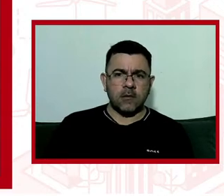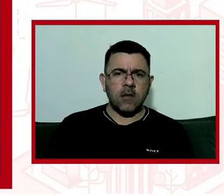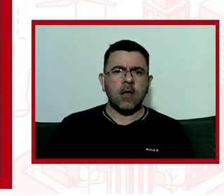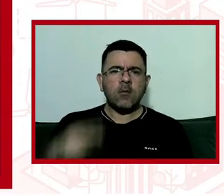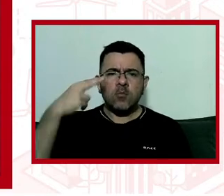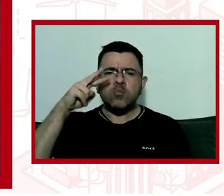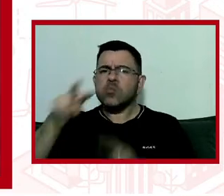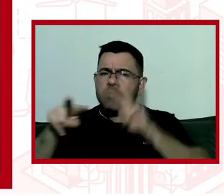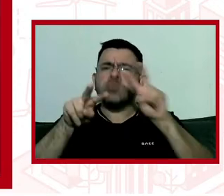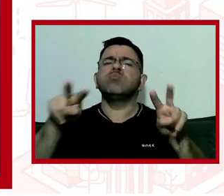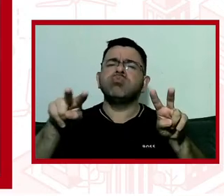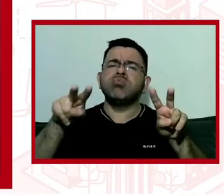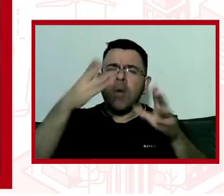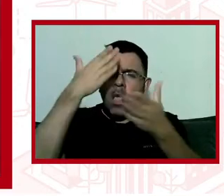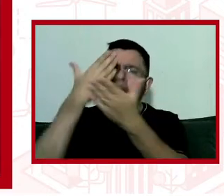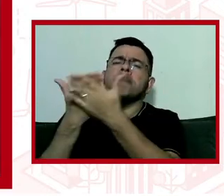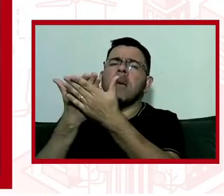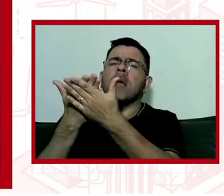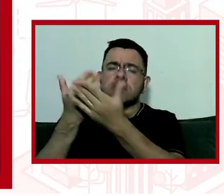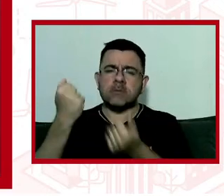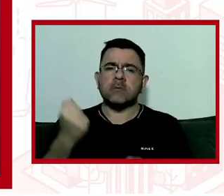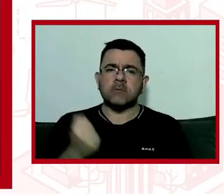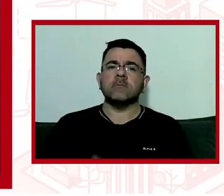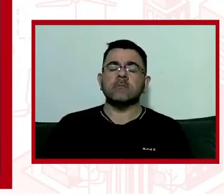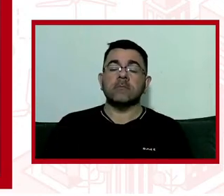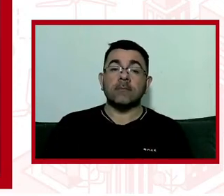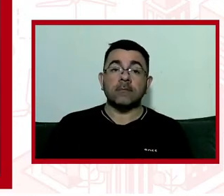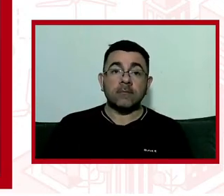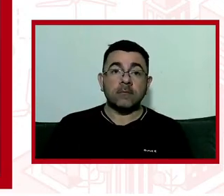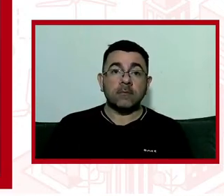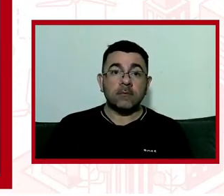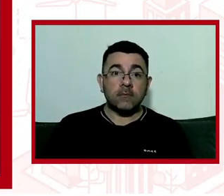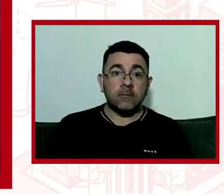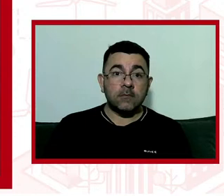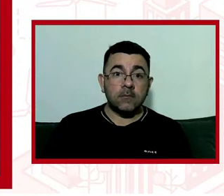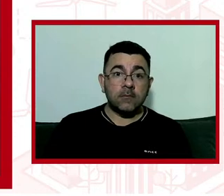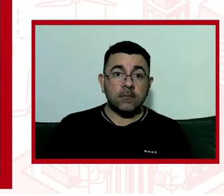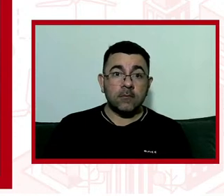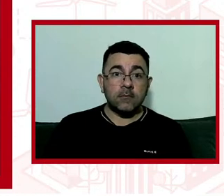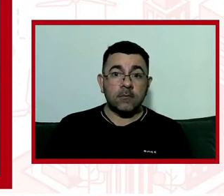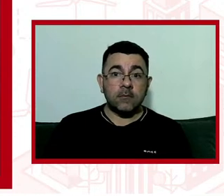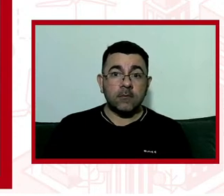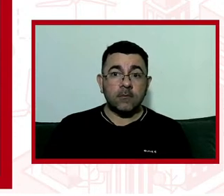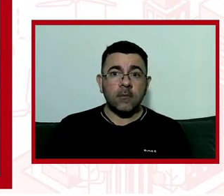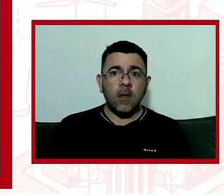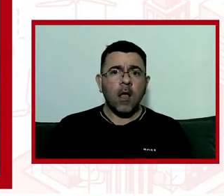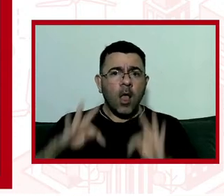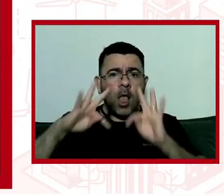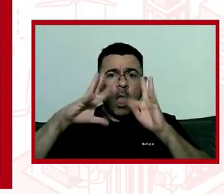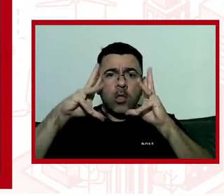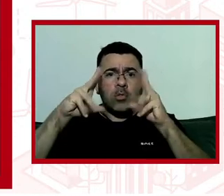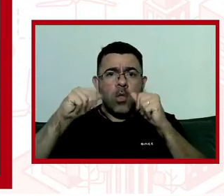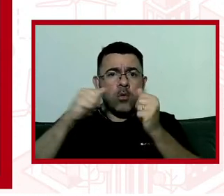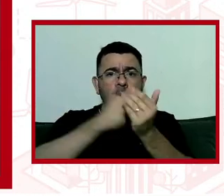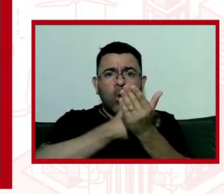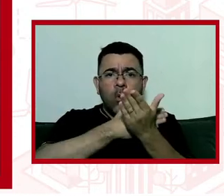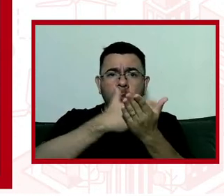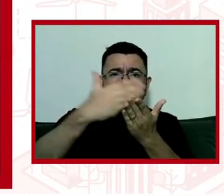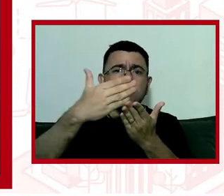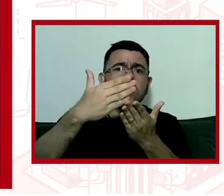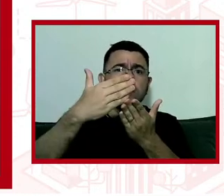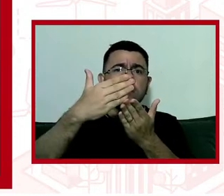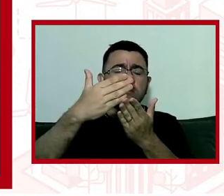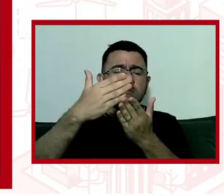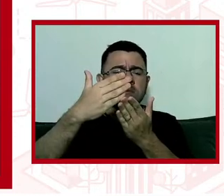né veio funcionando para poder ter certeza que aquilo faz a diferença eh tudo começou eu acho que o nosso que de Recife de